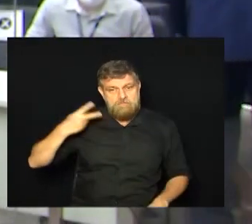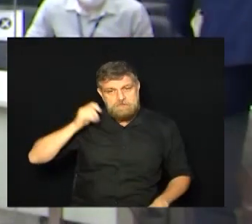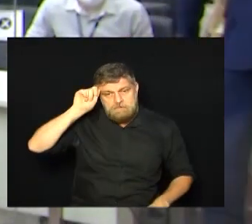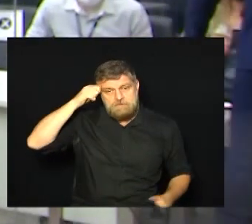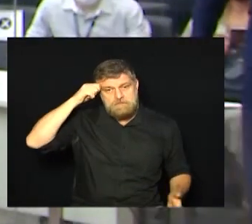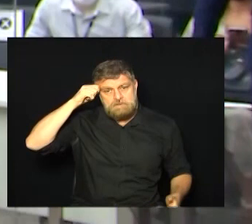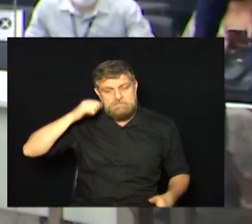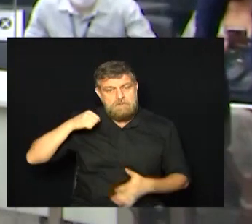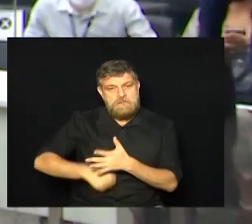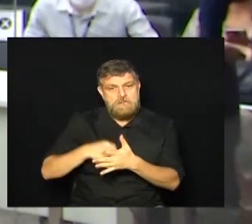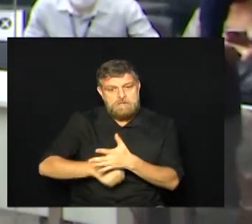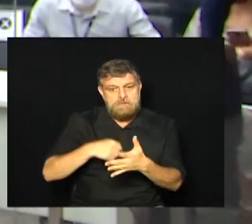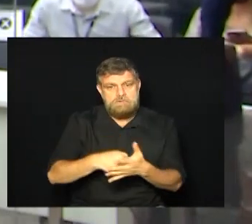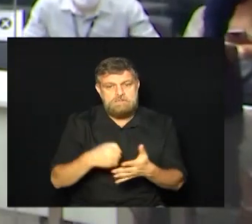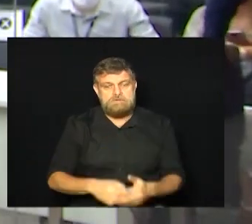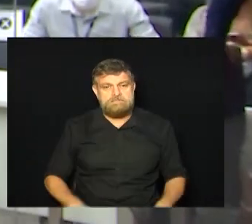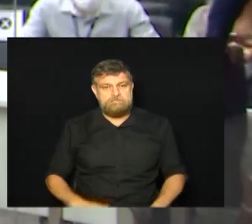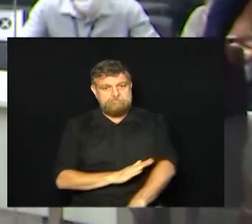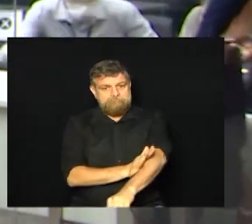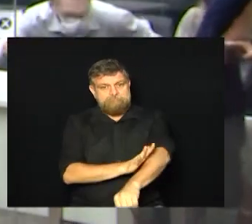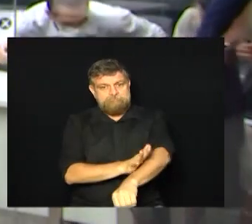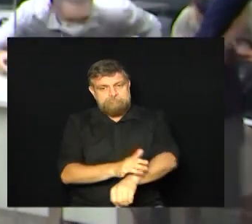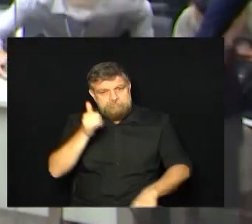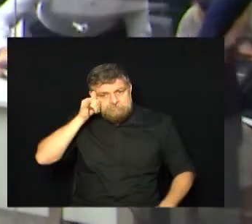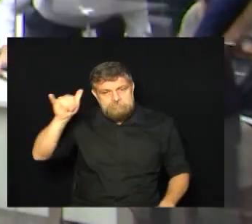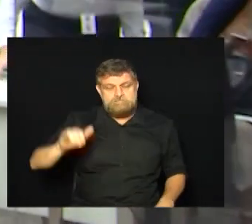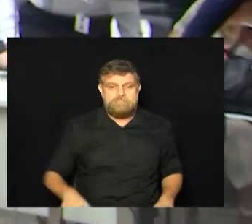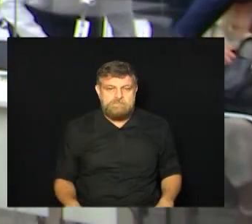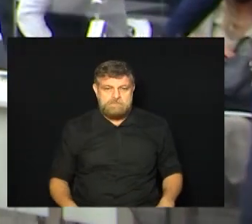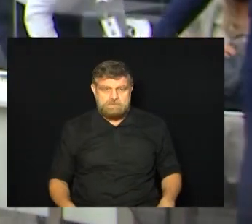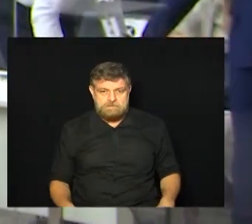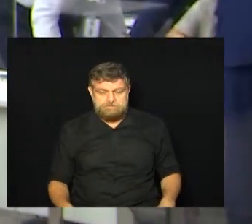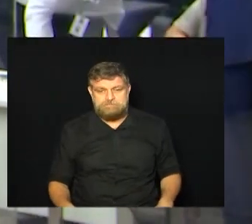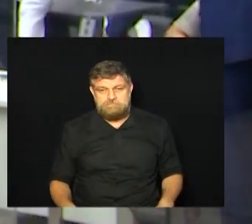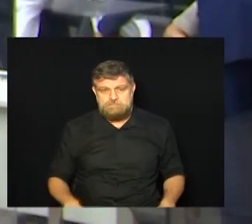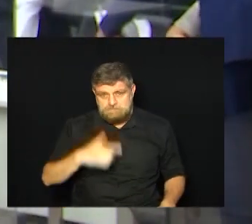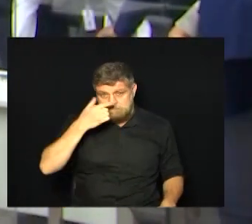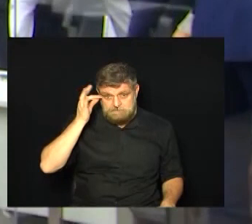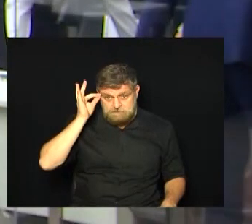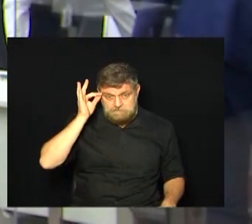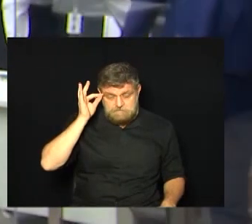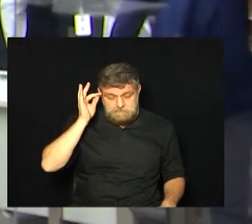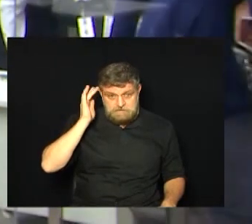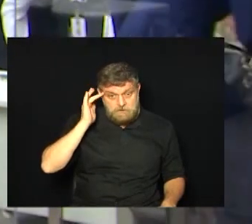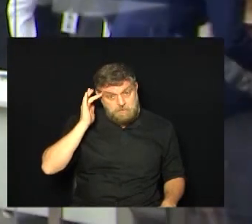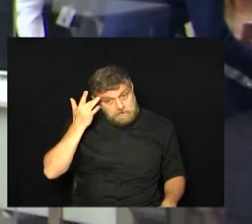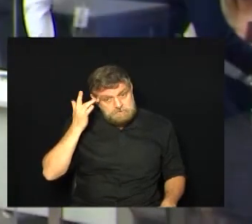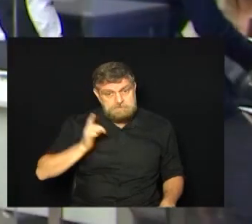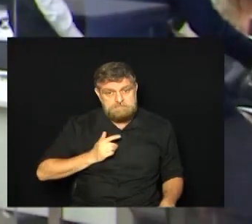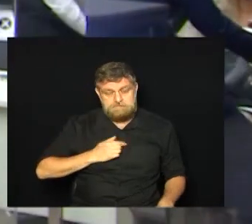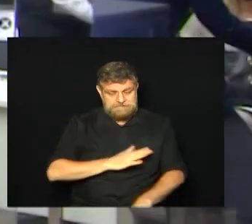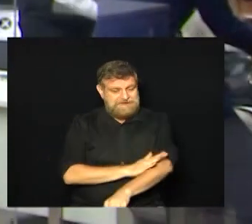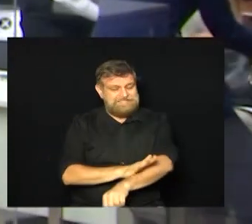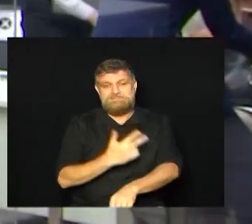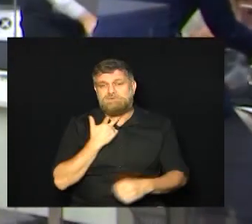negro e lutar pela causa antirracista. Dentro dessa visão, eu acho que o racismo hoje não pode ser aceito